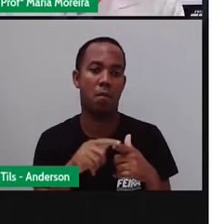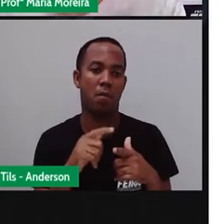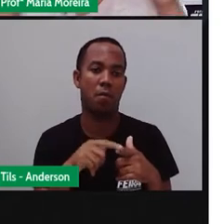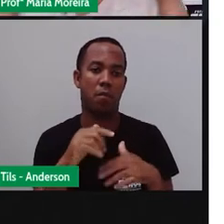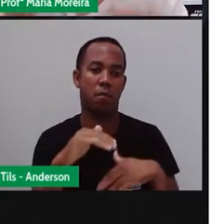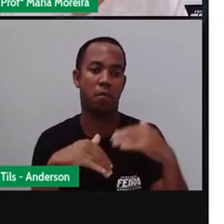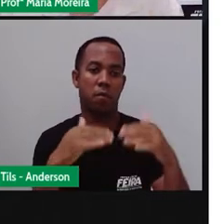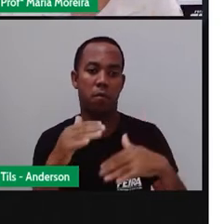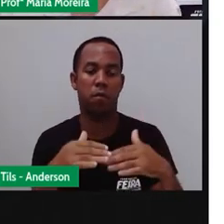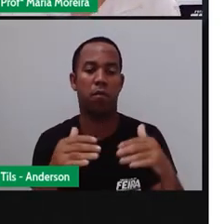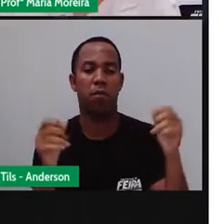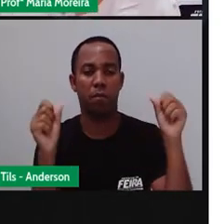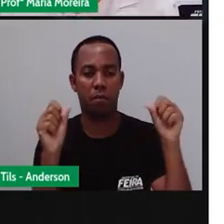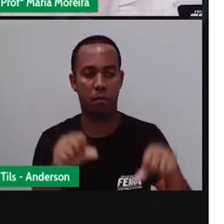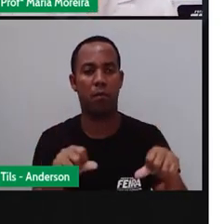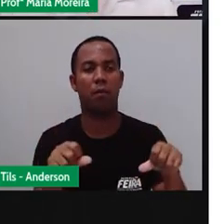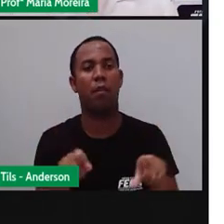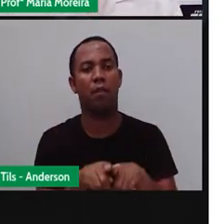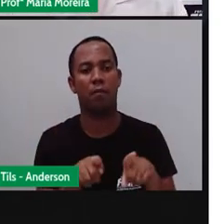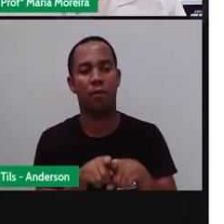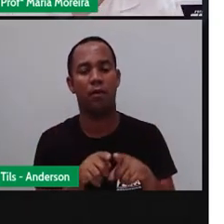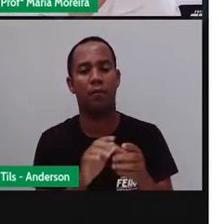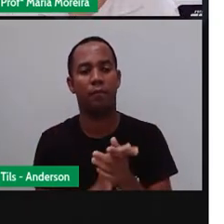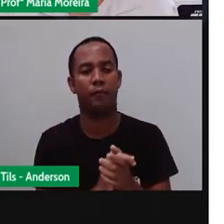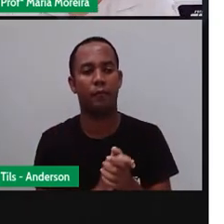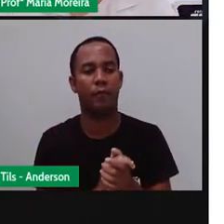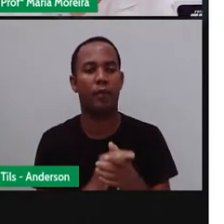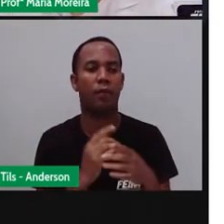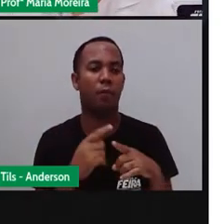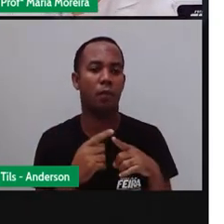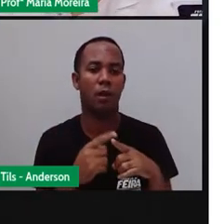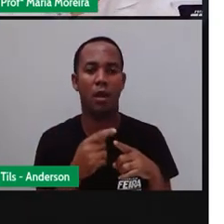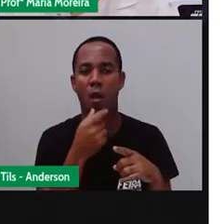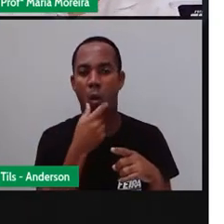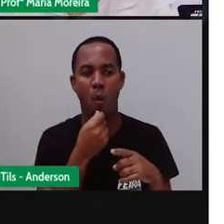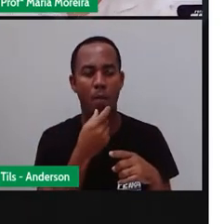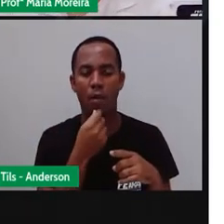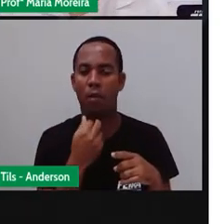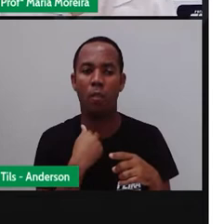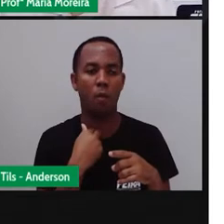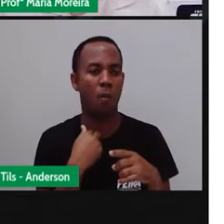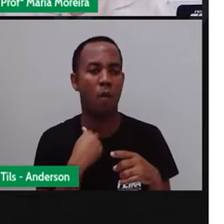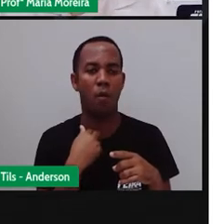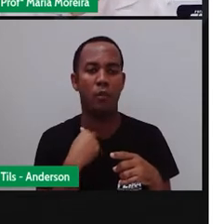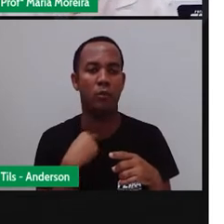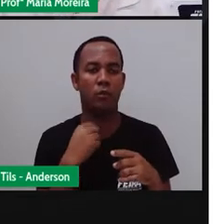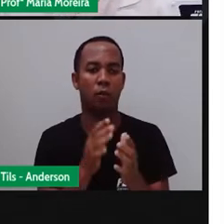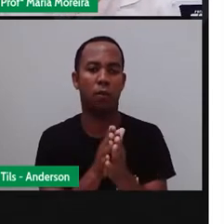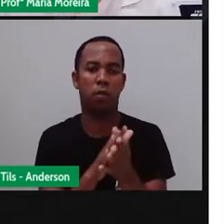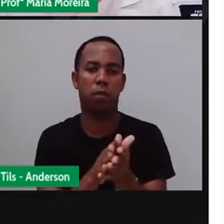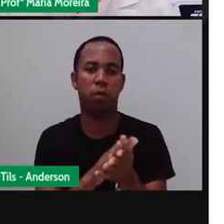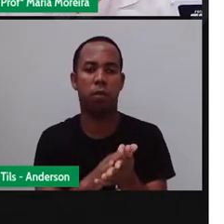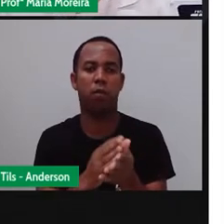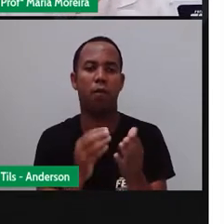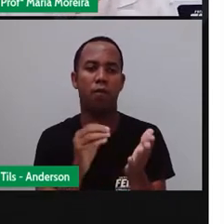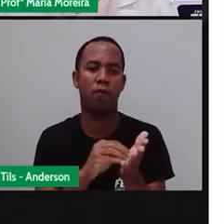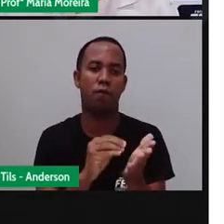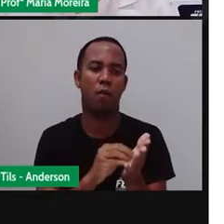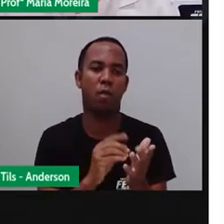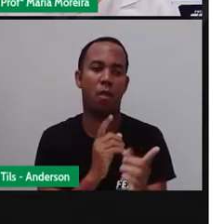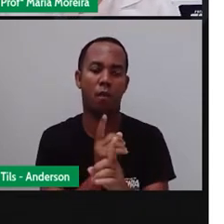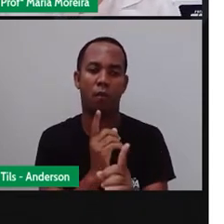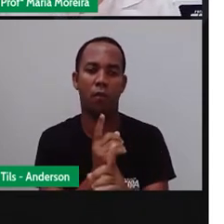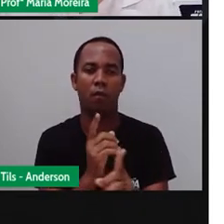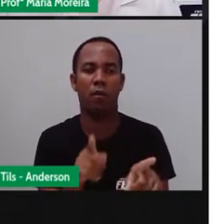prejudicar, né? Vamos botar assim entre aspas, porque não, o homem não deveria estar naquele espaço, mas é obrigado por não encontrar moradia em outro